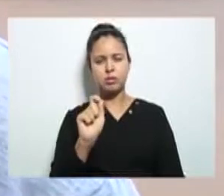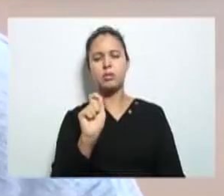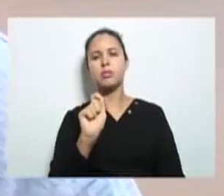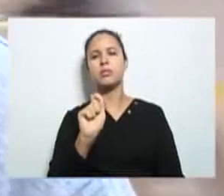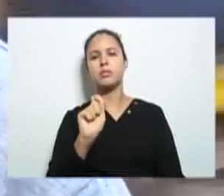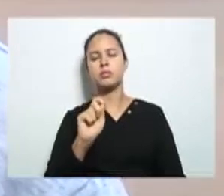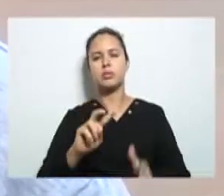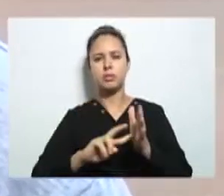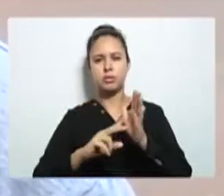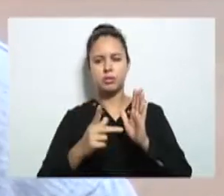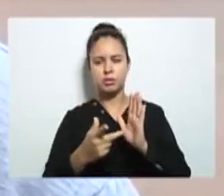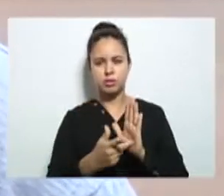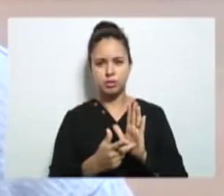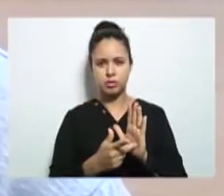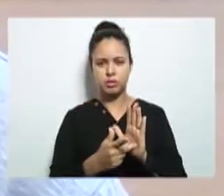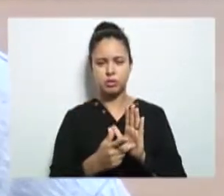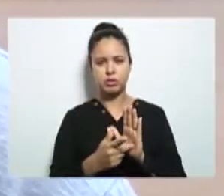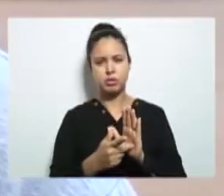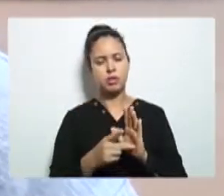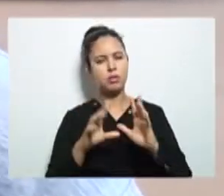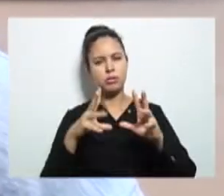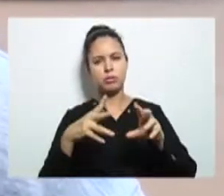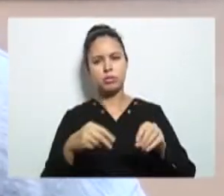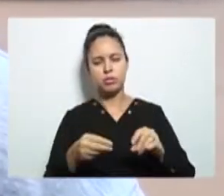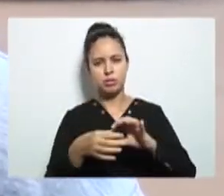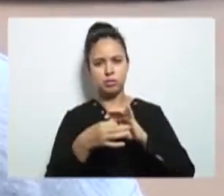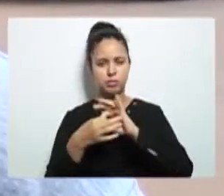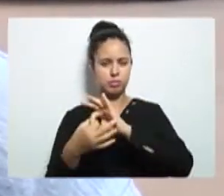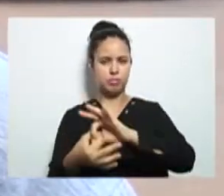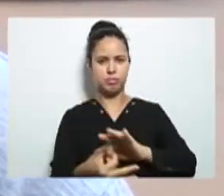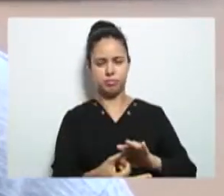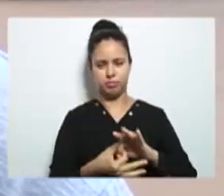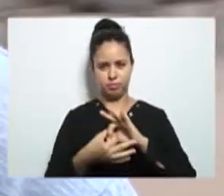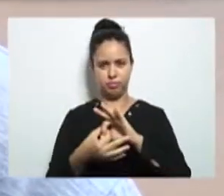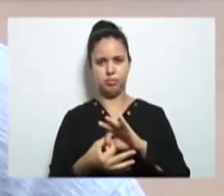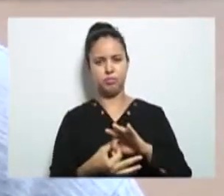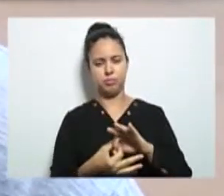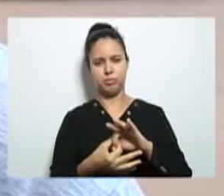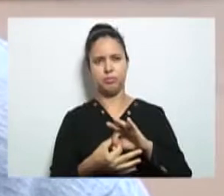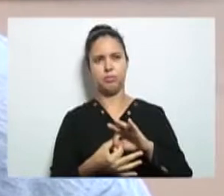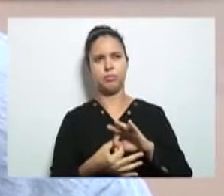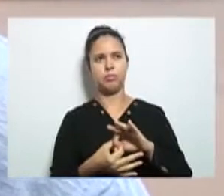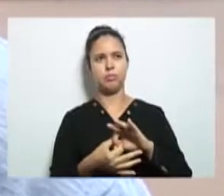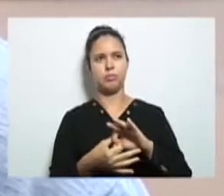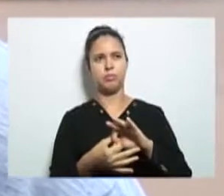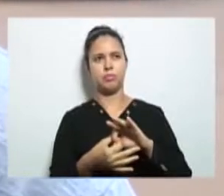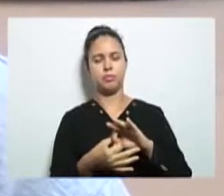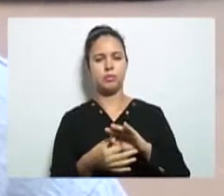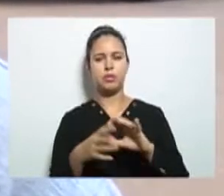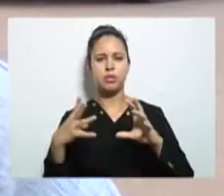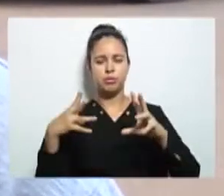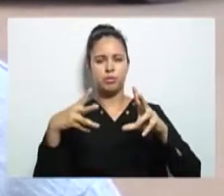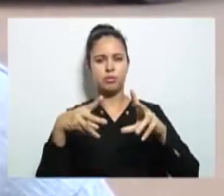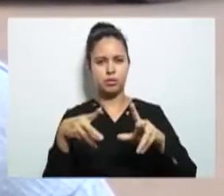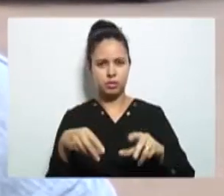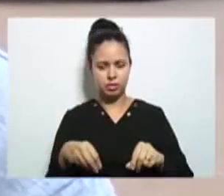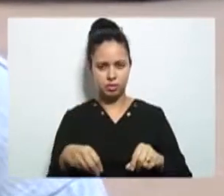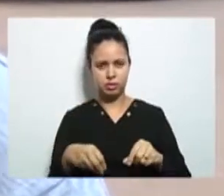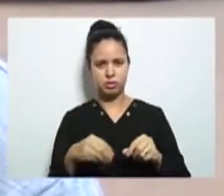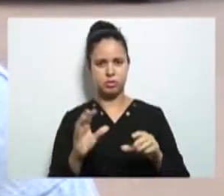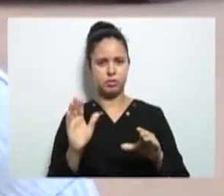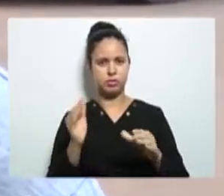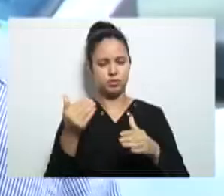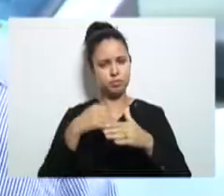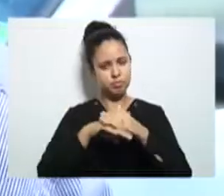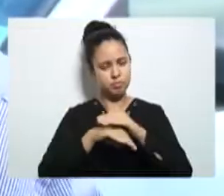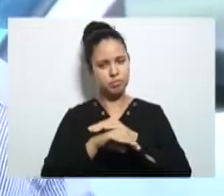menos. É tudo relacionado ao computador, né? Eu trabalho com isso, a gente trabalha com isso. São vários programas que estão